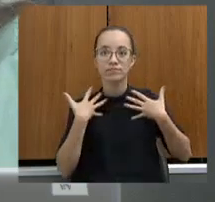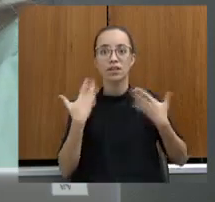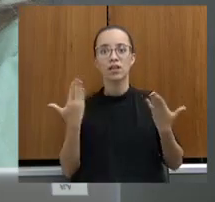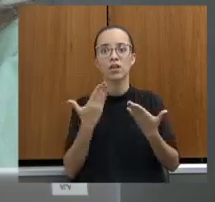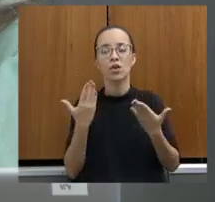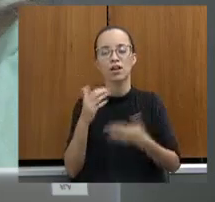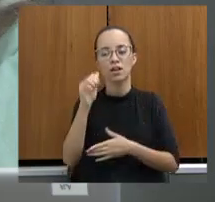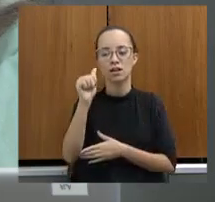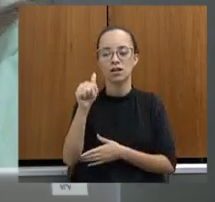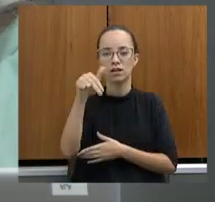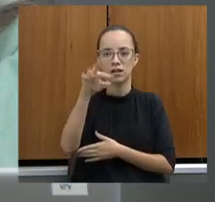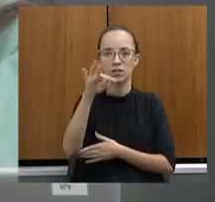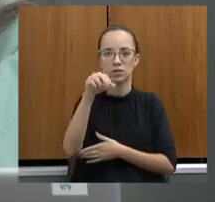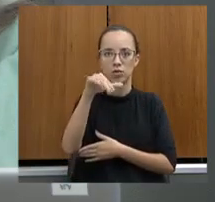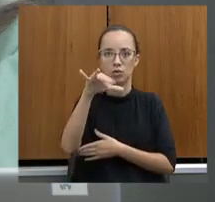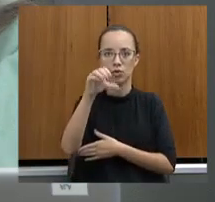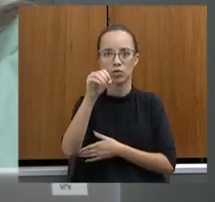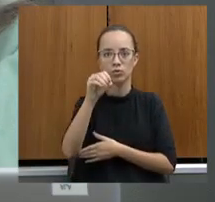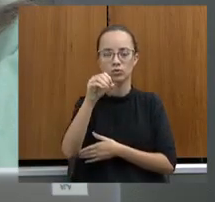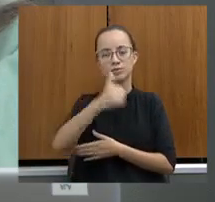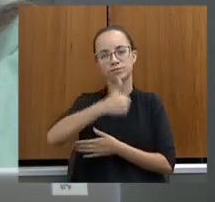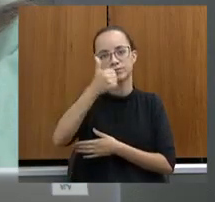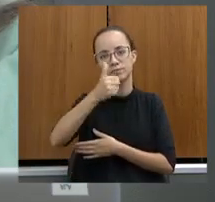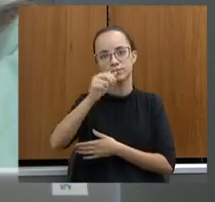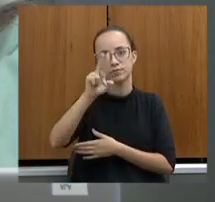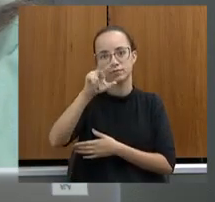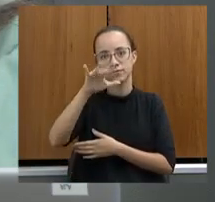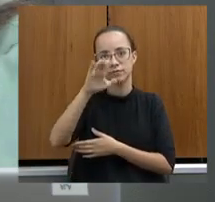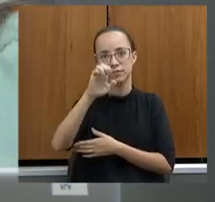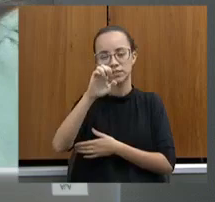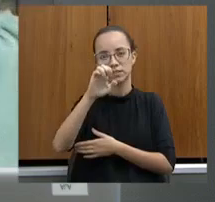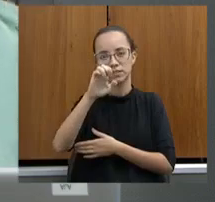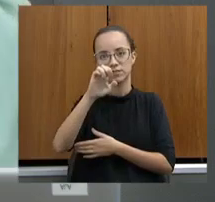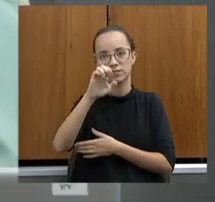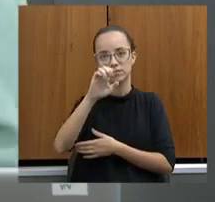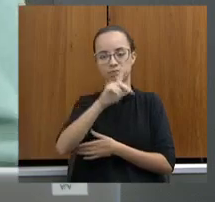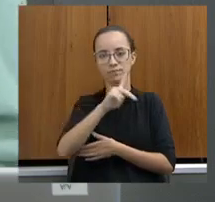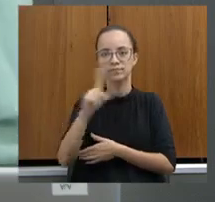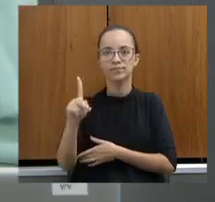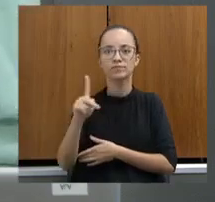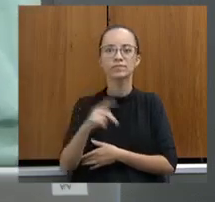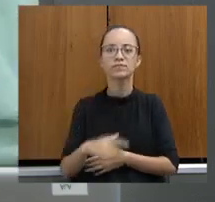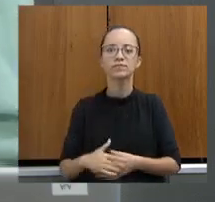Antônio Carlos Arantes nosso primeiro vice-presidente da Assembleia Legislativa